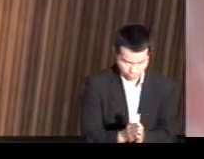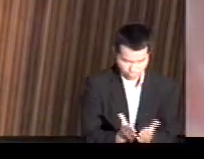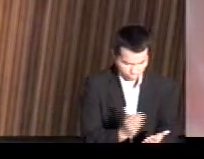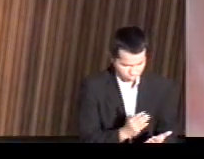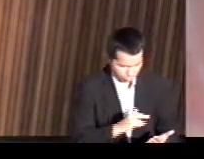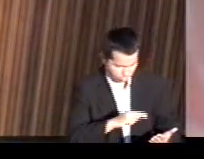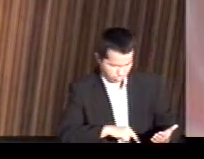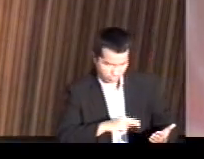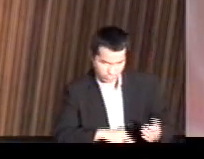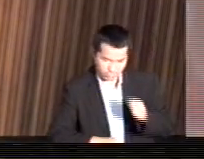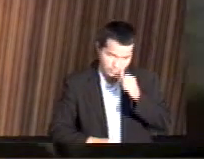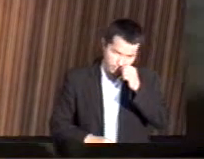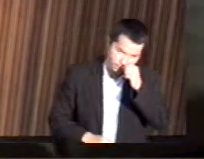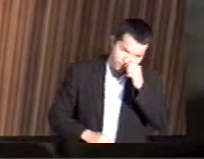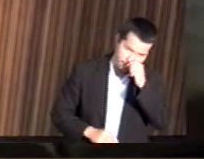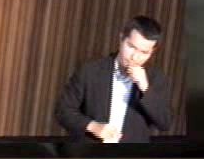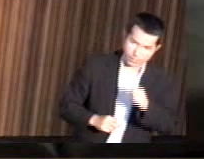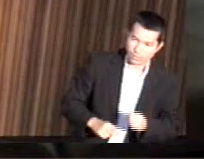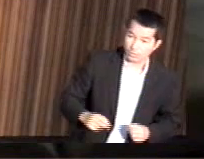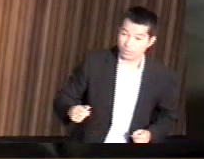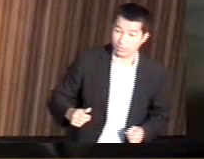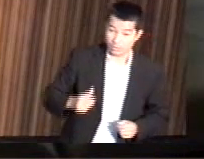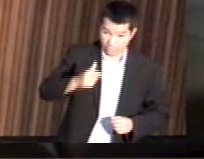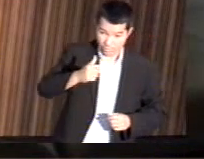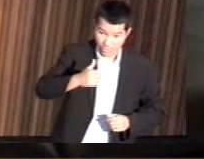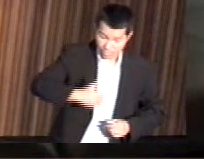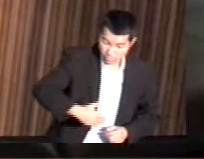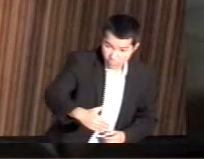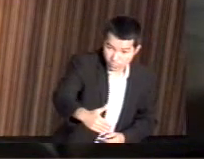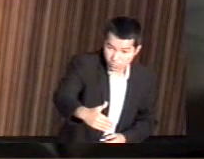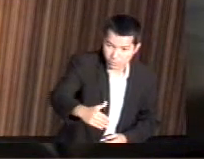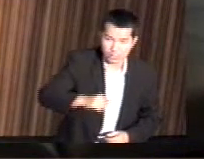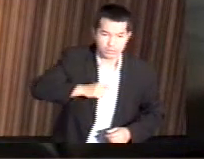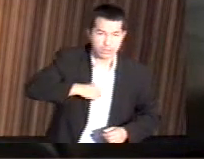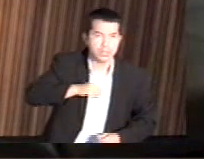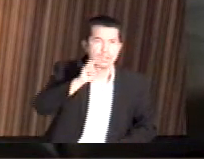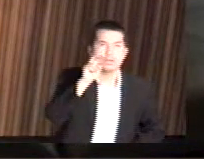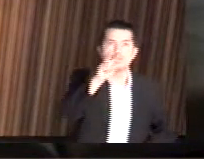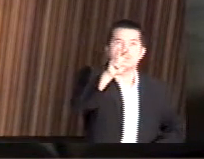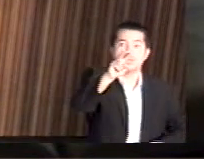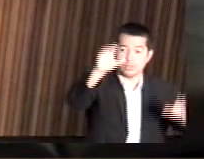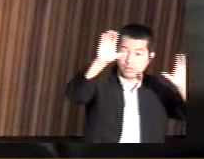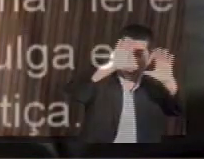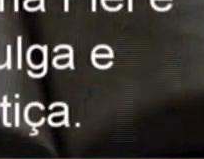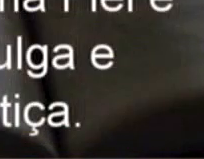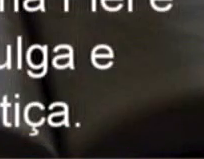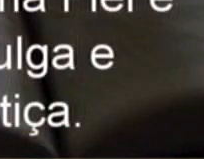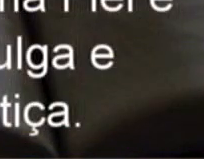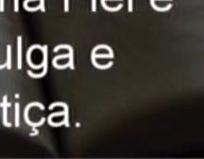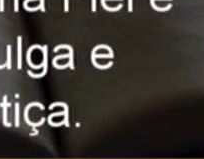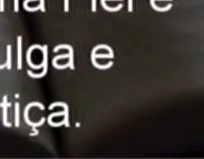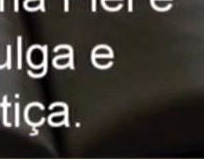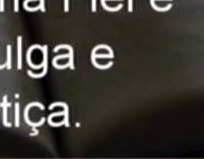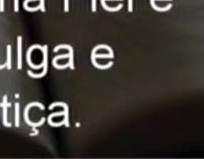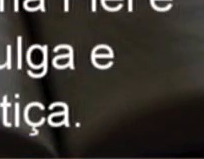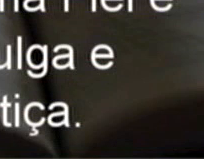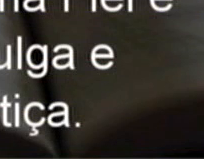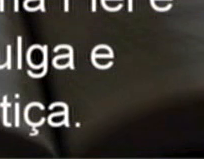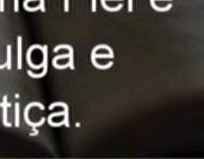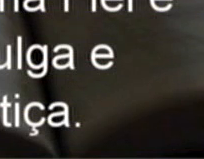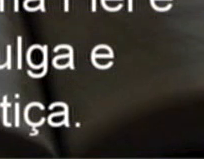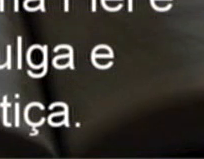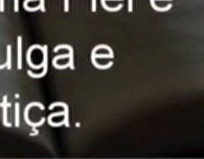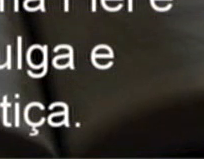diz assim: em seguida, vi o céu aberto, e apareceu um cavalo branco, e